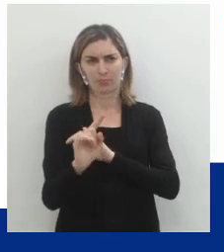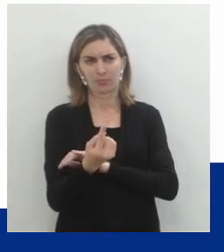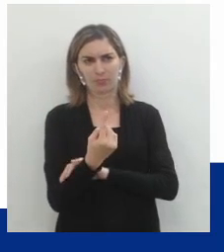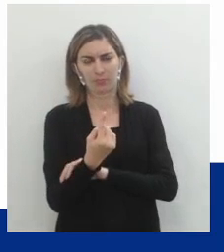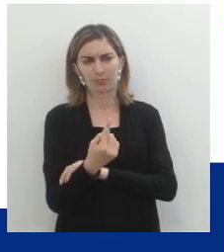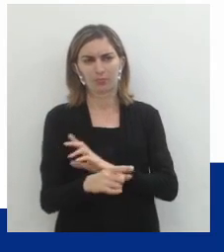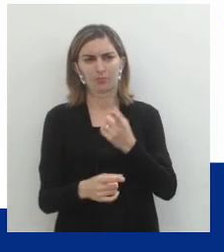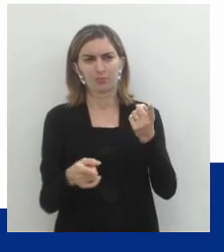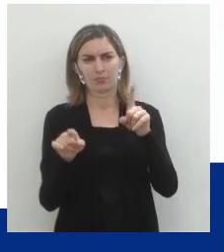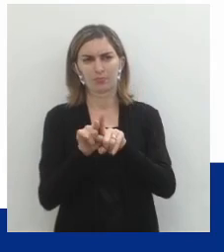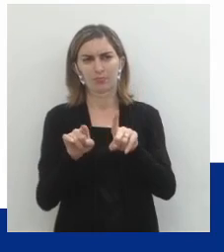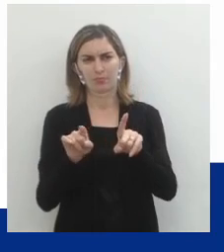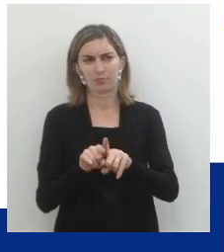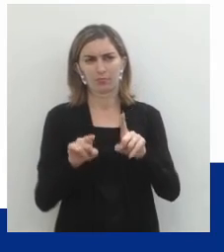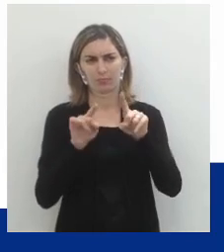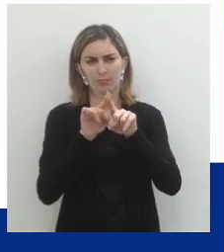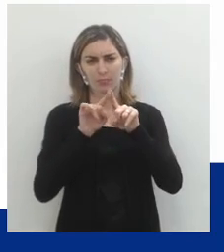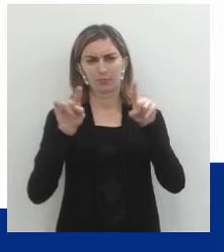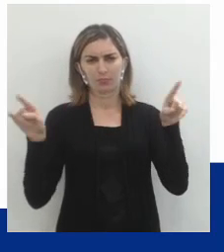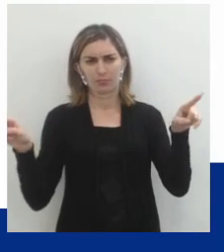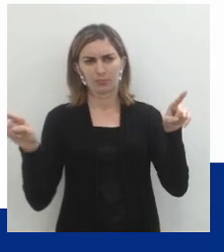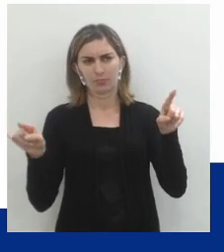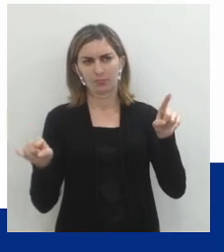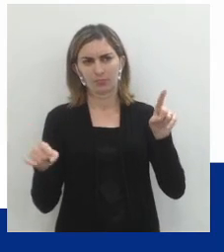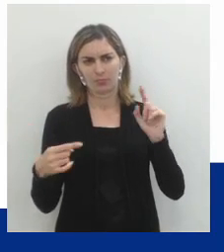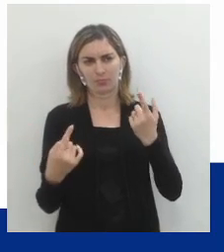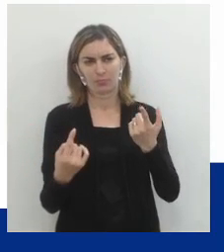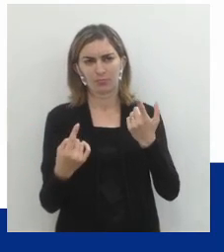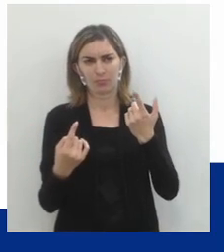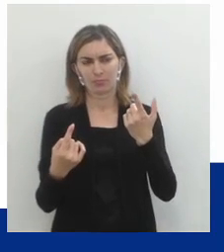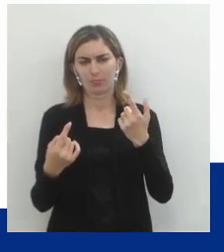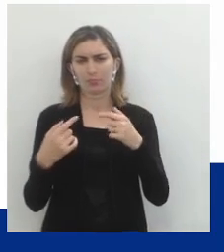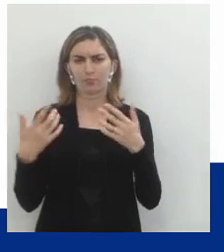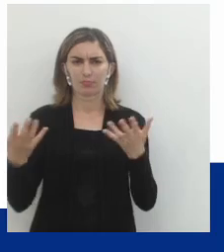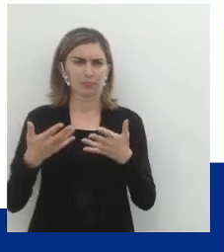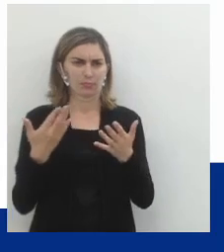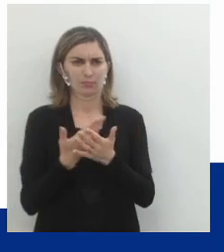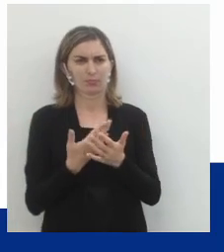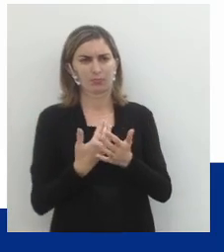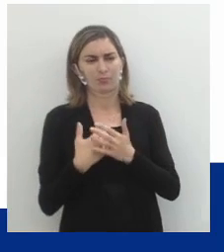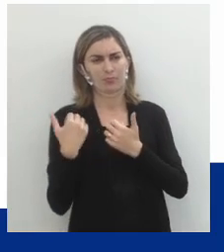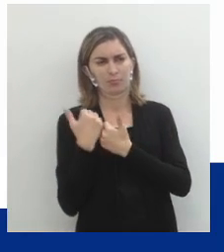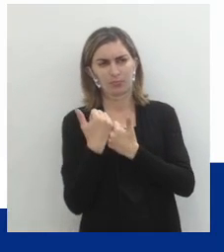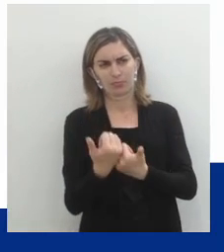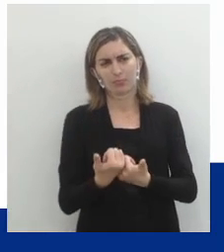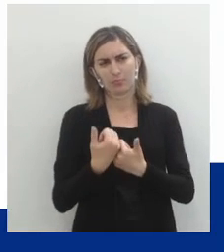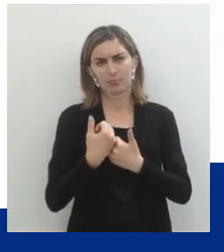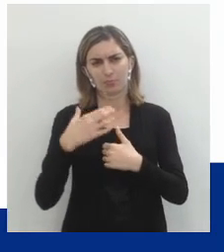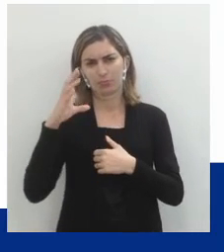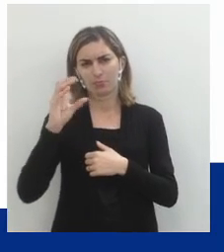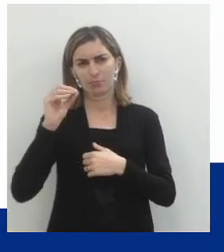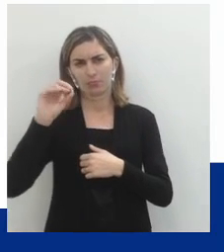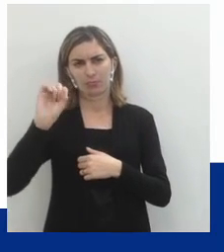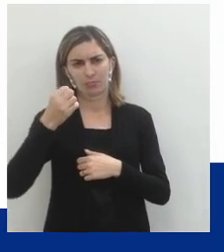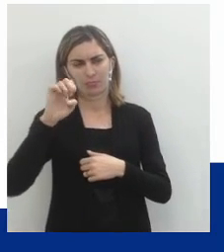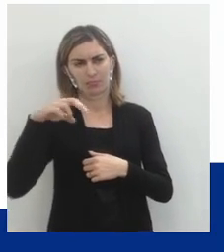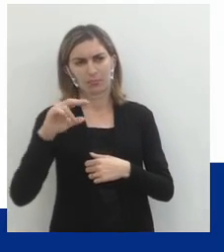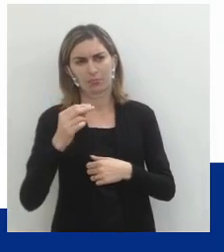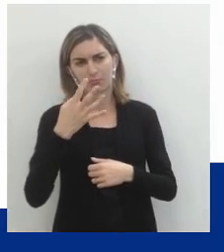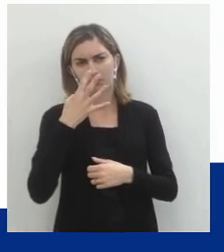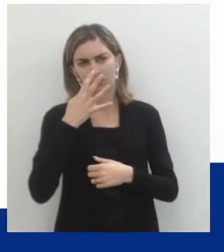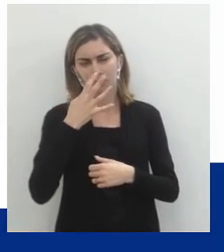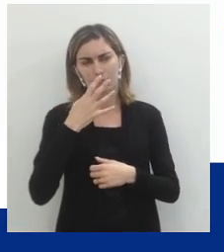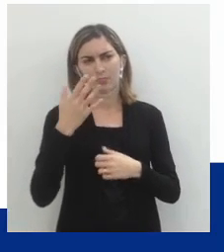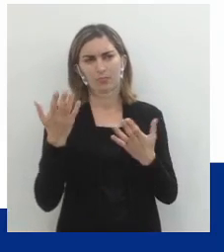beleza? E também no eixo horizontal, que não vai ser o nosso caso da aula de hoje, a gente representa valores de cosseno, tá bom? Então,